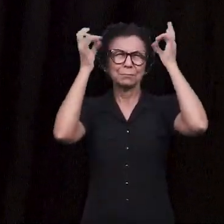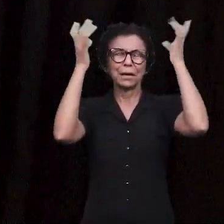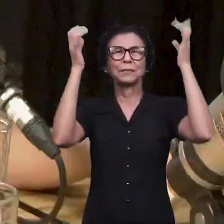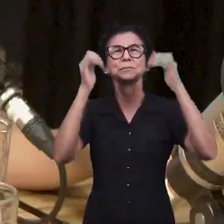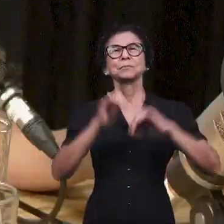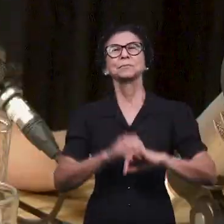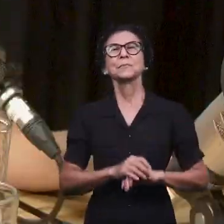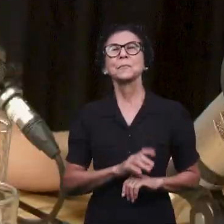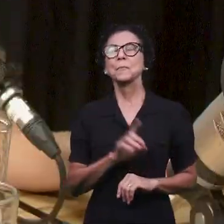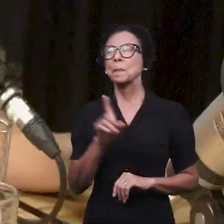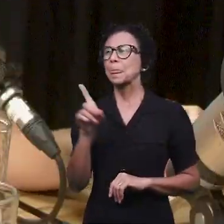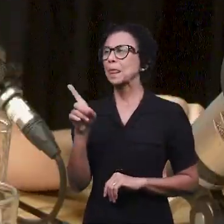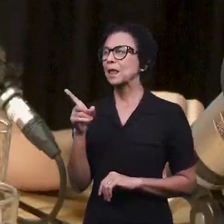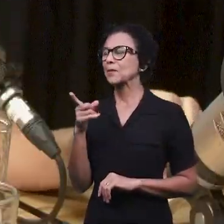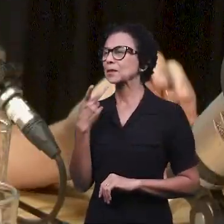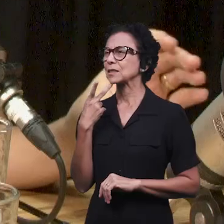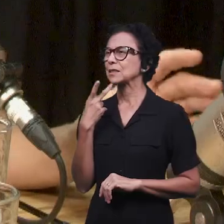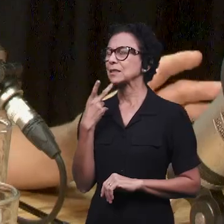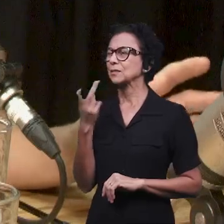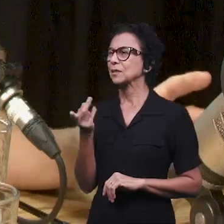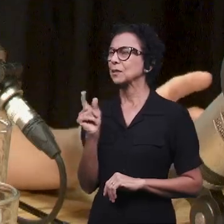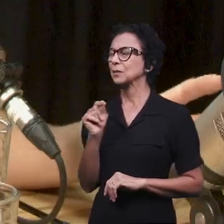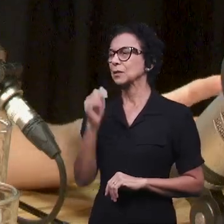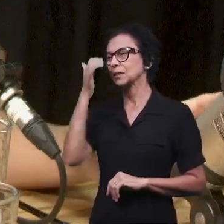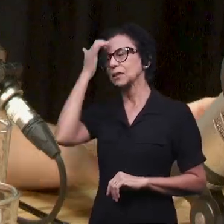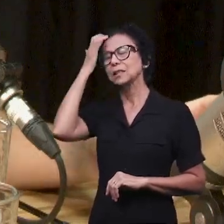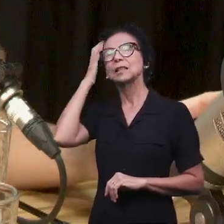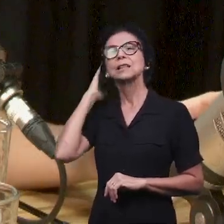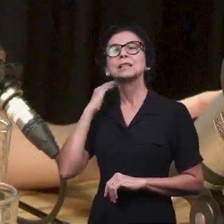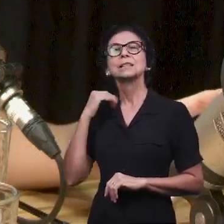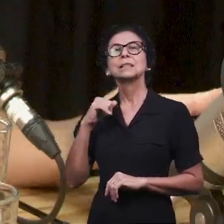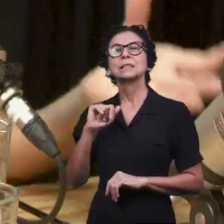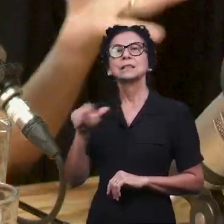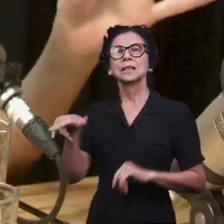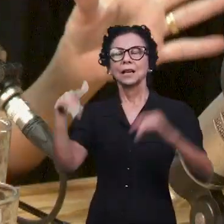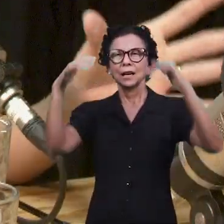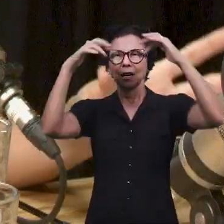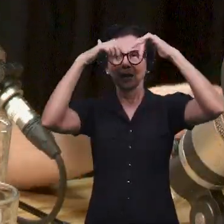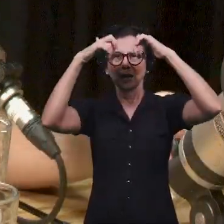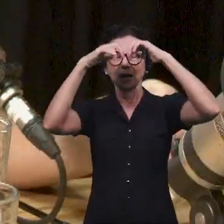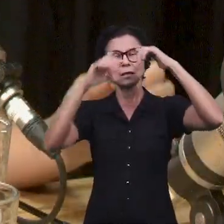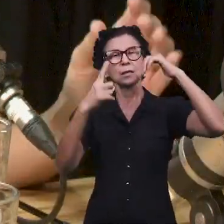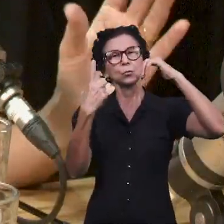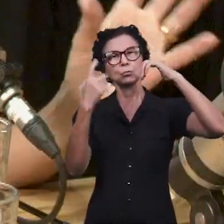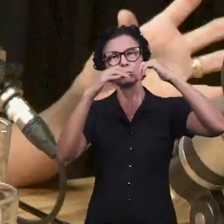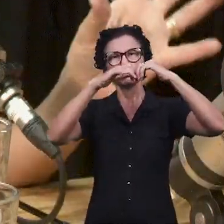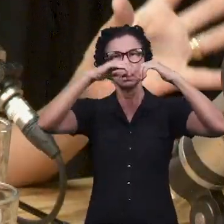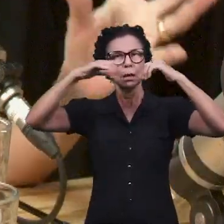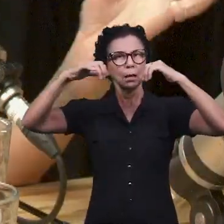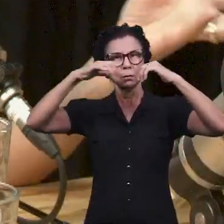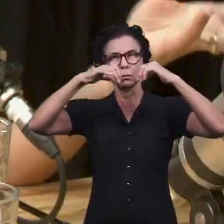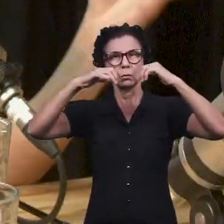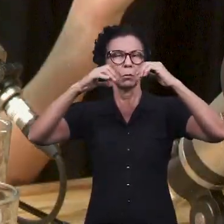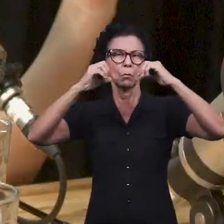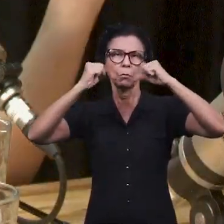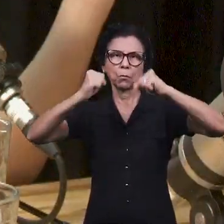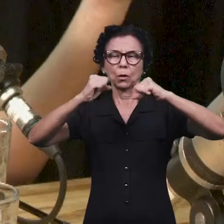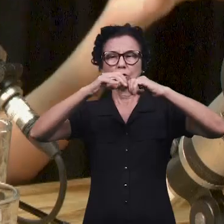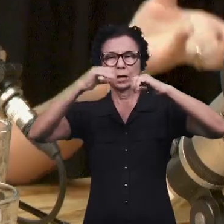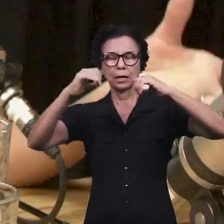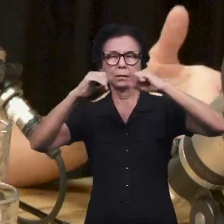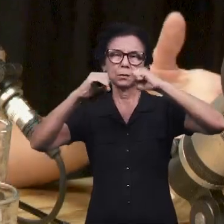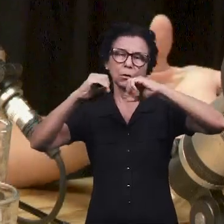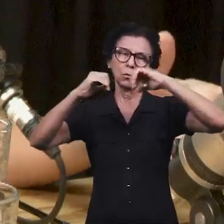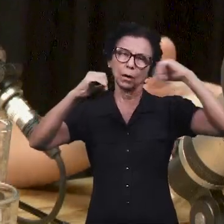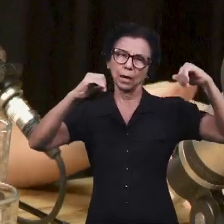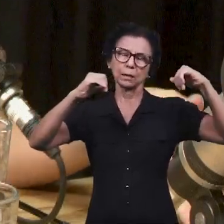Doutor, você falou aí que geralmente tem um lado, da cabeça que dói, assim, entre